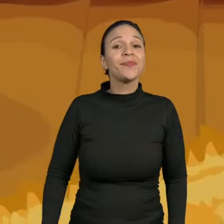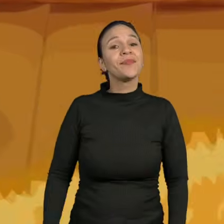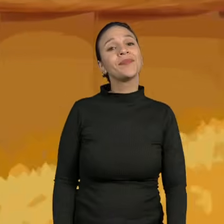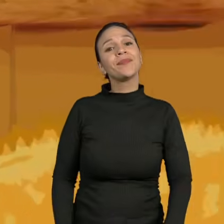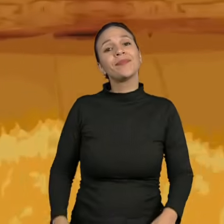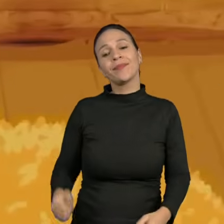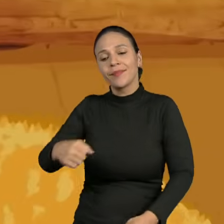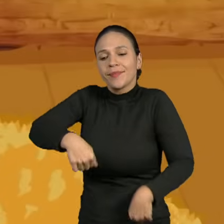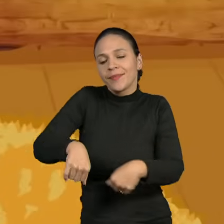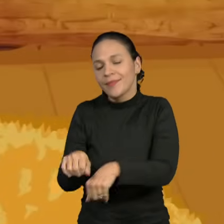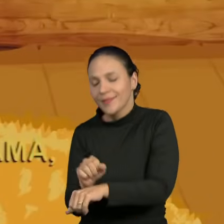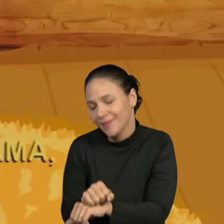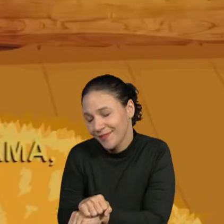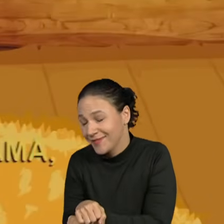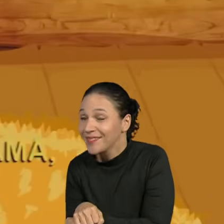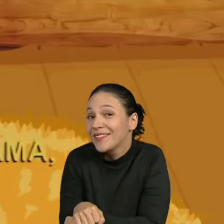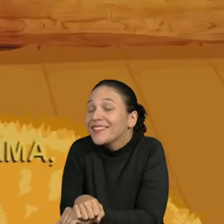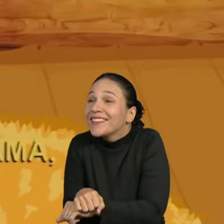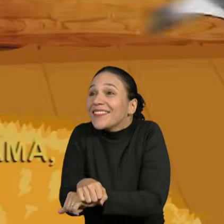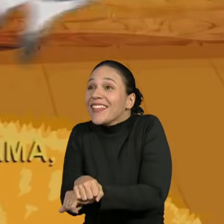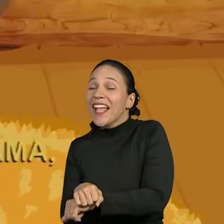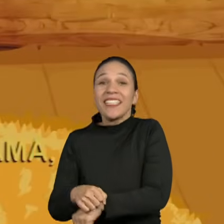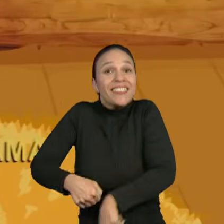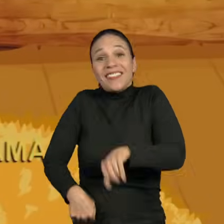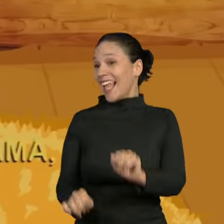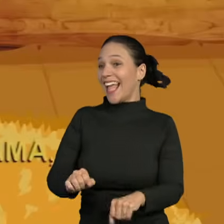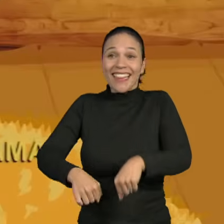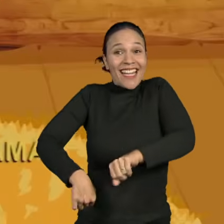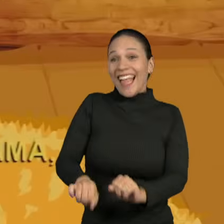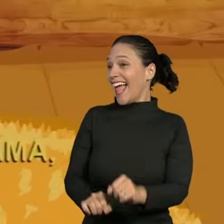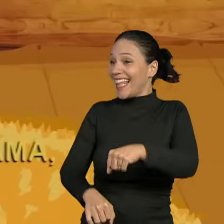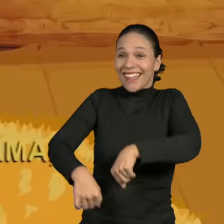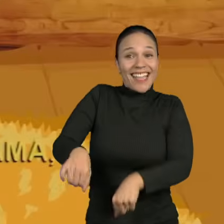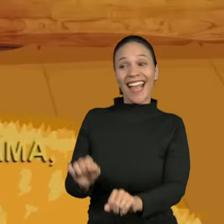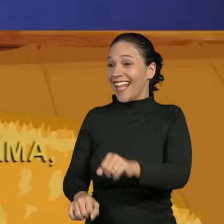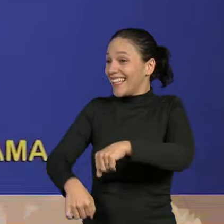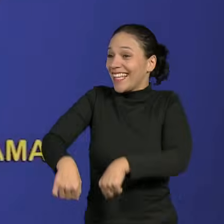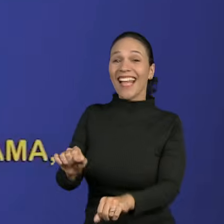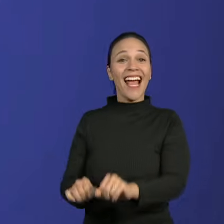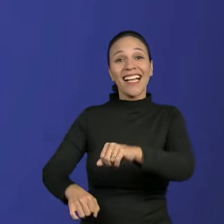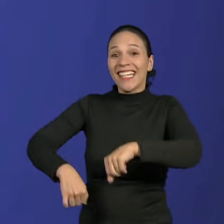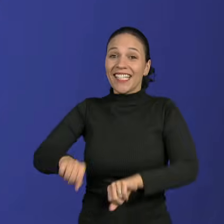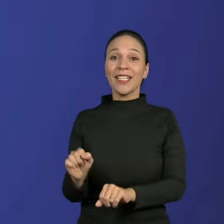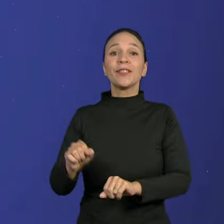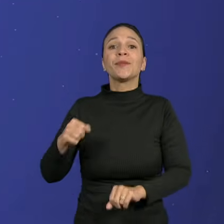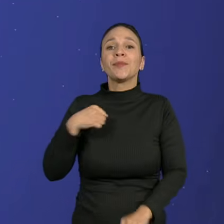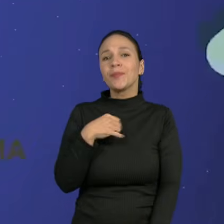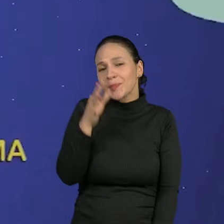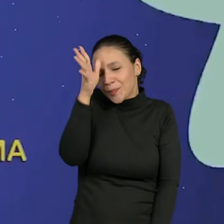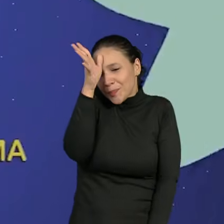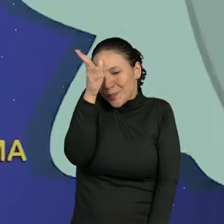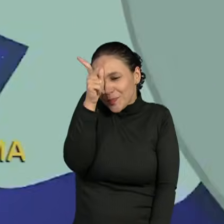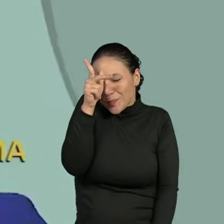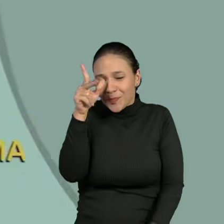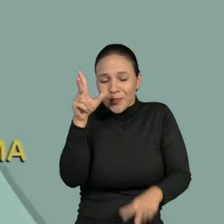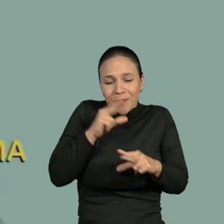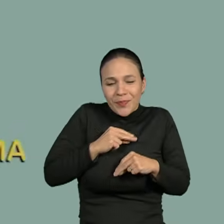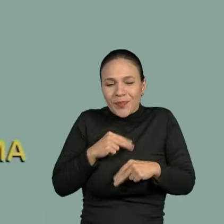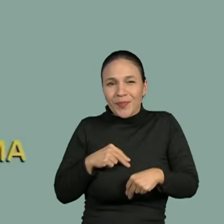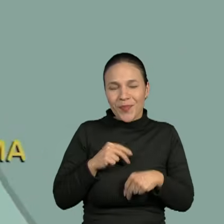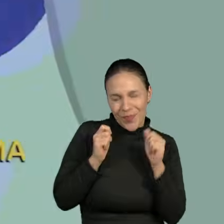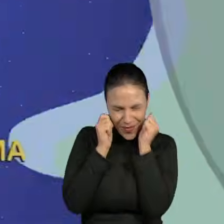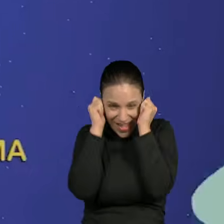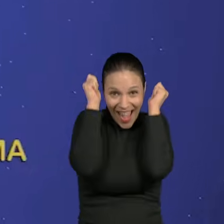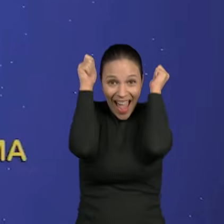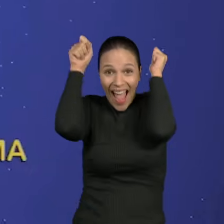Levanta, o cavalinho já pulou da cama, e o pintinho